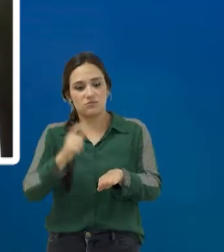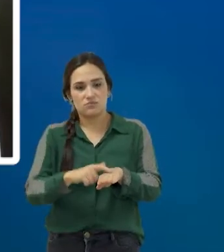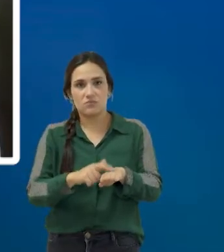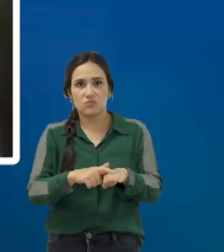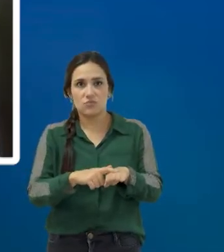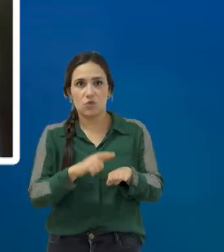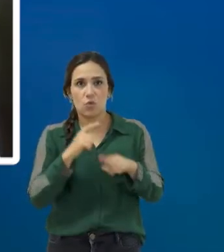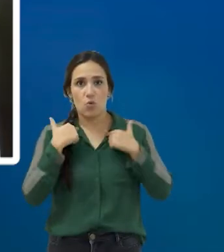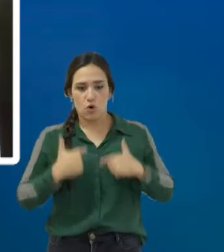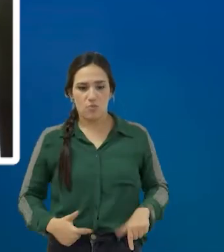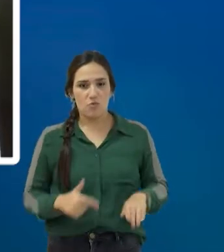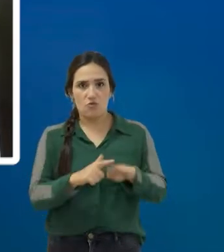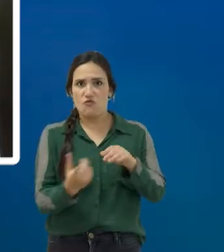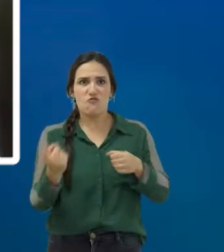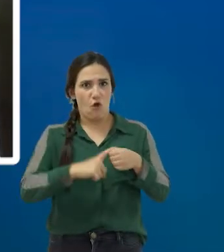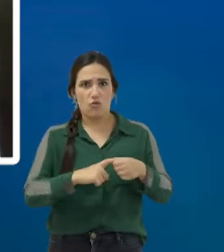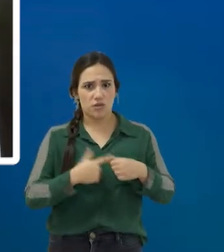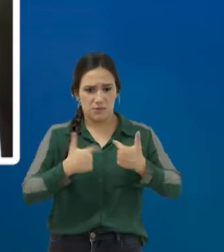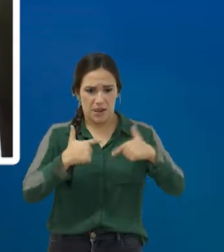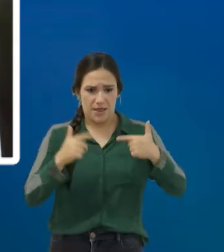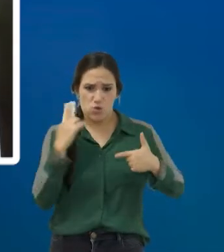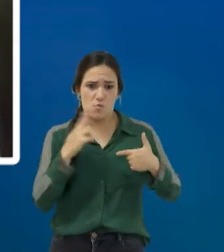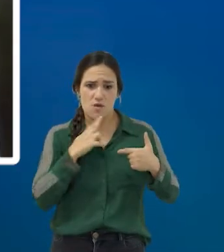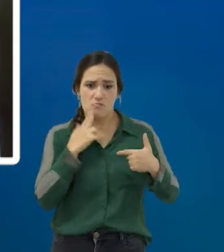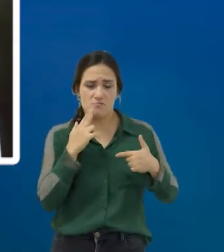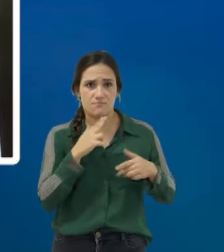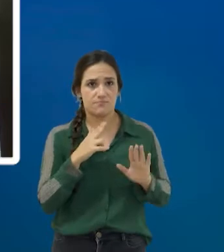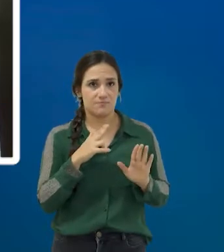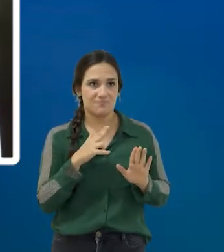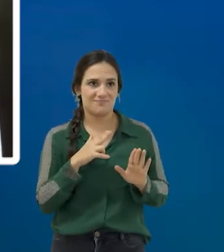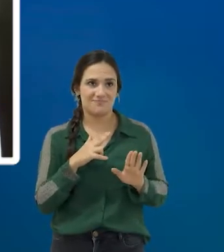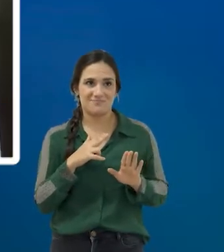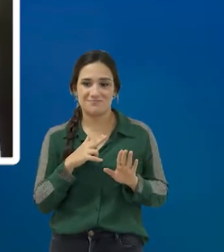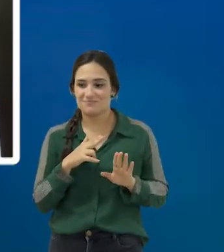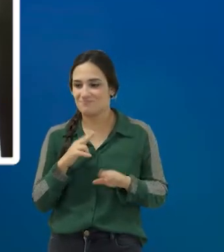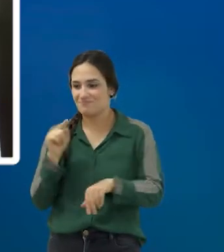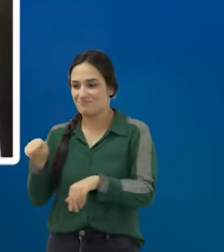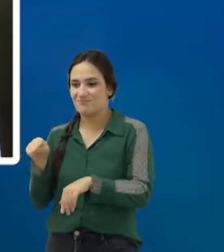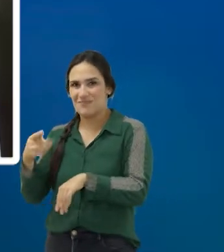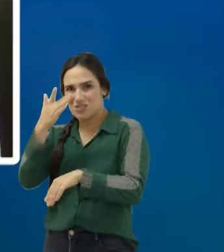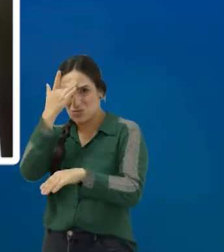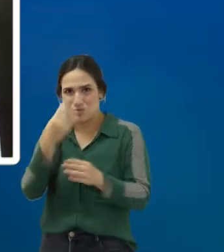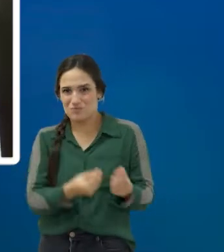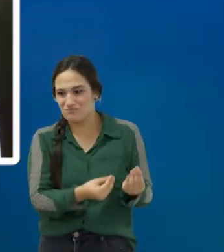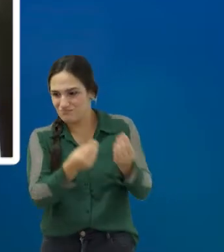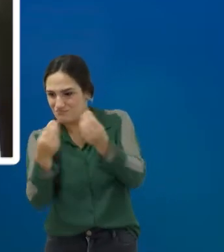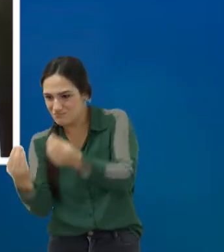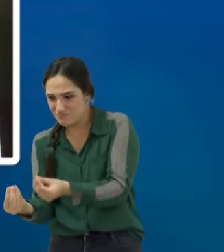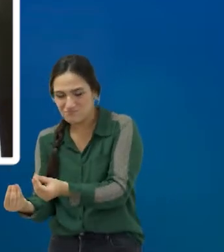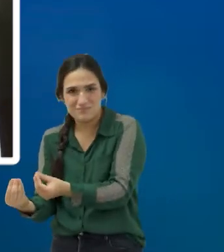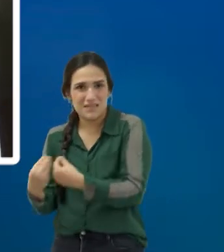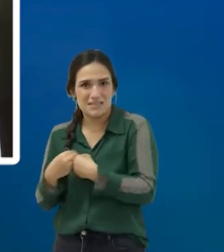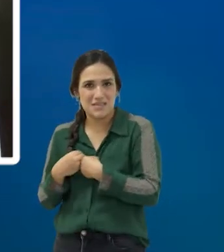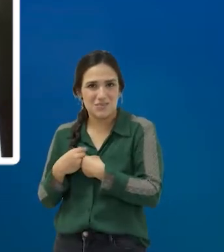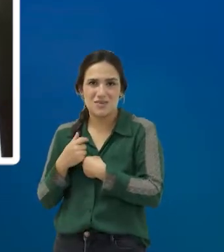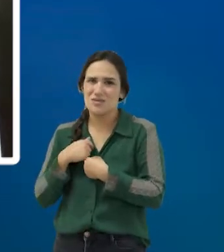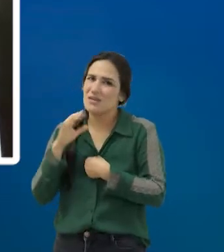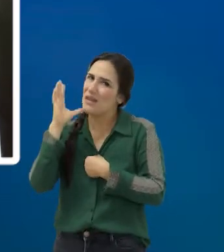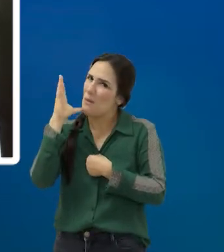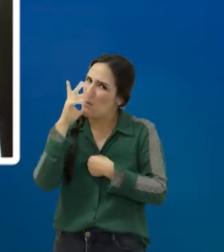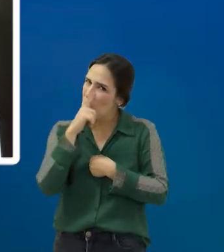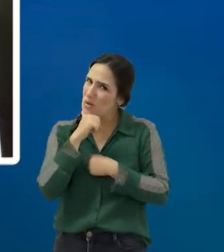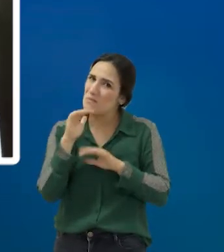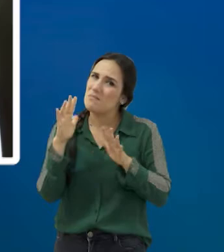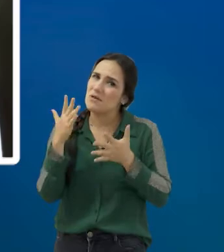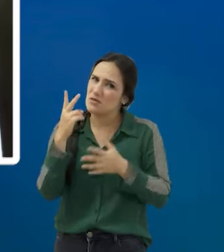já vai começar a produzir a medula que foi retirada, para repor. Agora, quem recebe foram cerca de 2 anos para eu poder